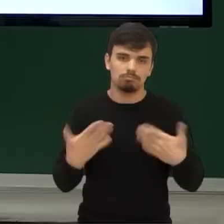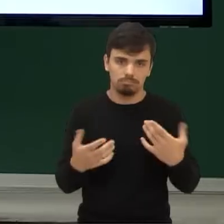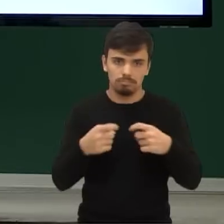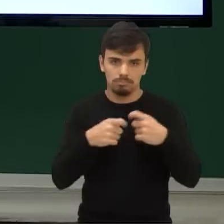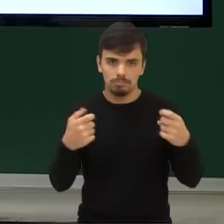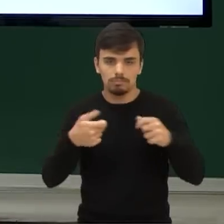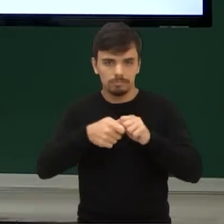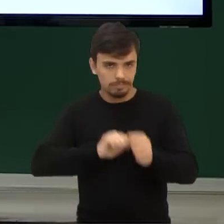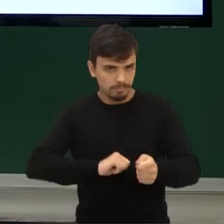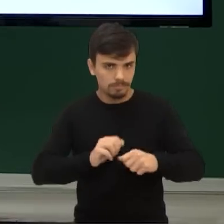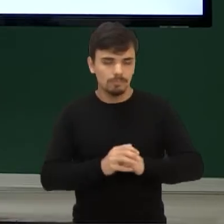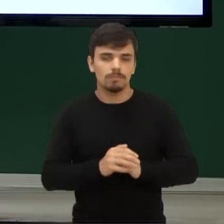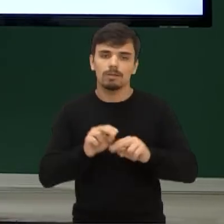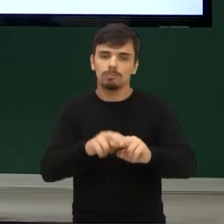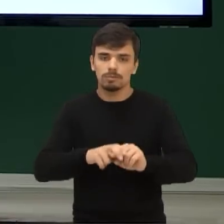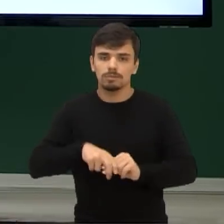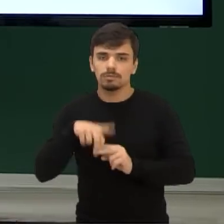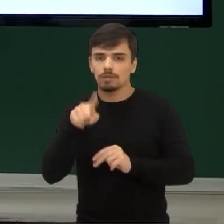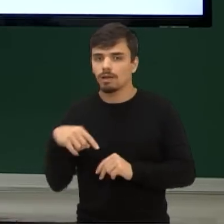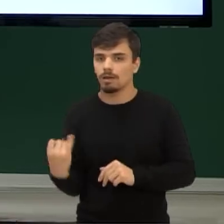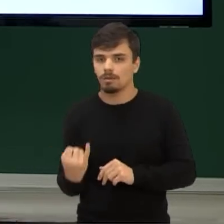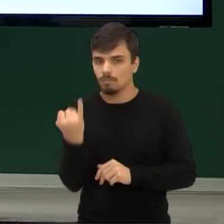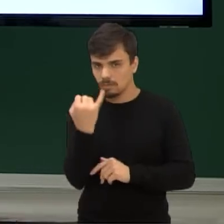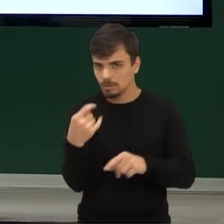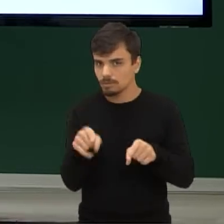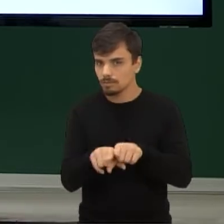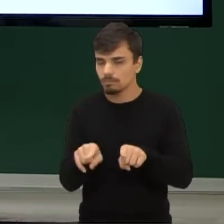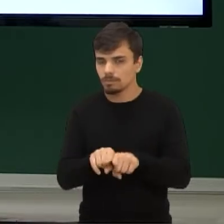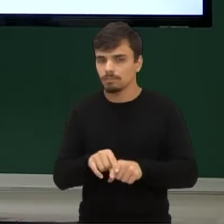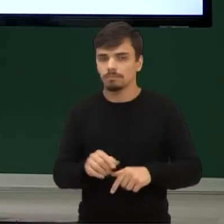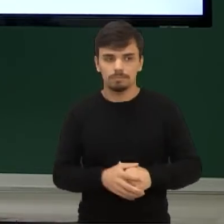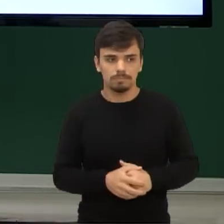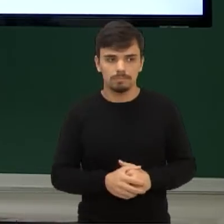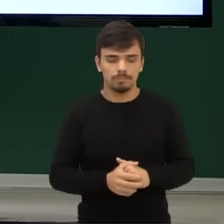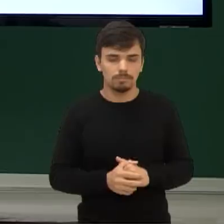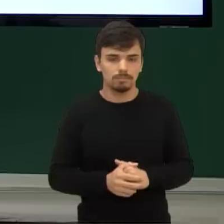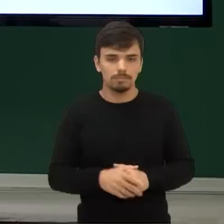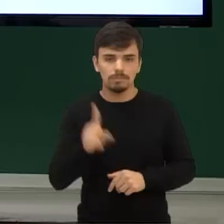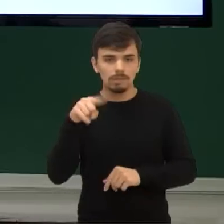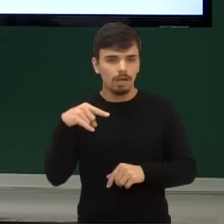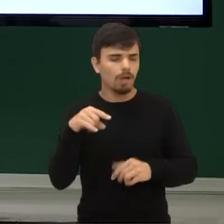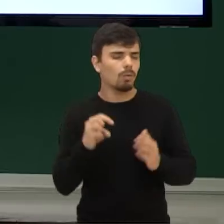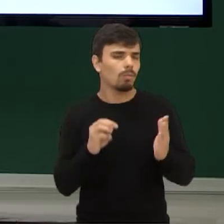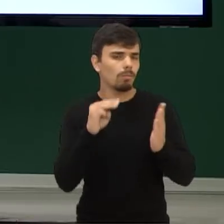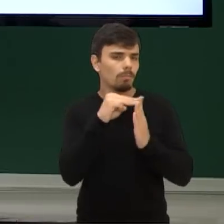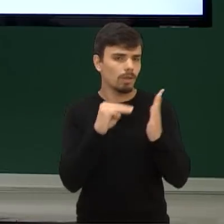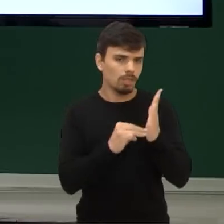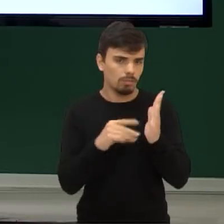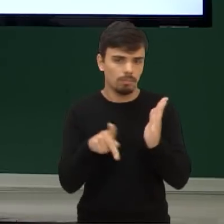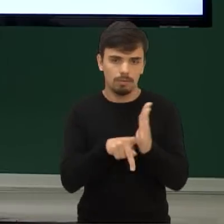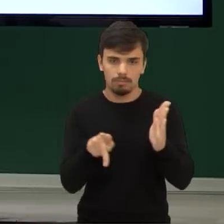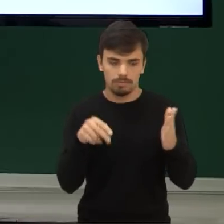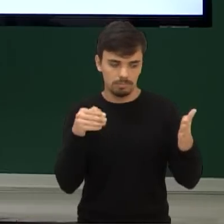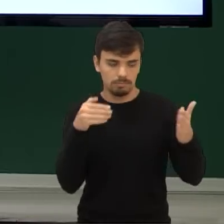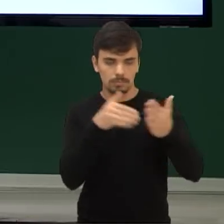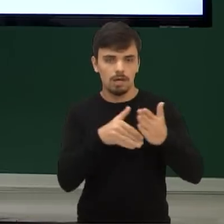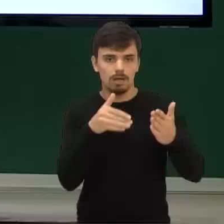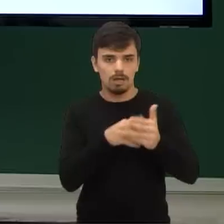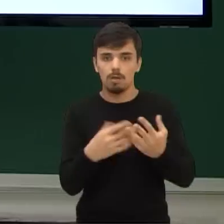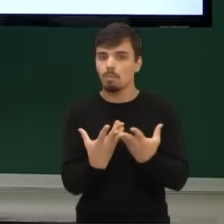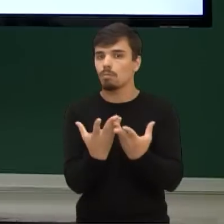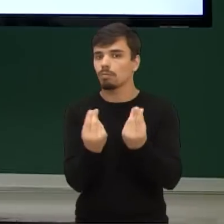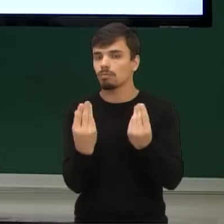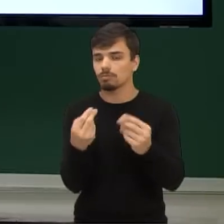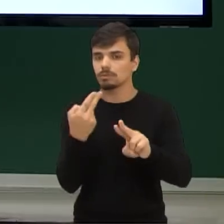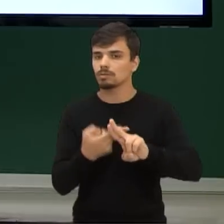é fundamental ter esses cuidados também, ok? Então é um método de barreira muito utilizado,